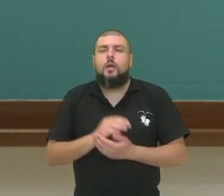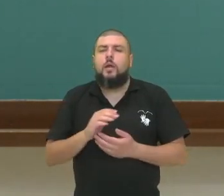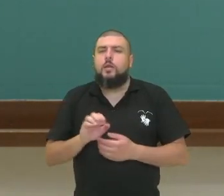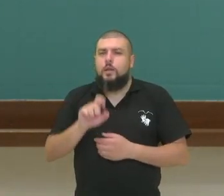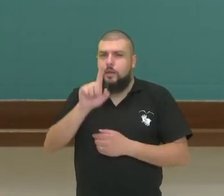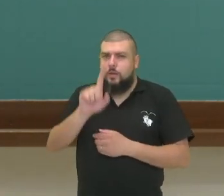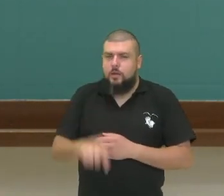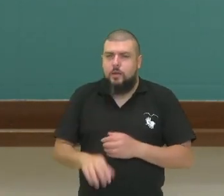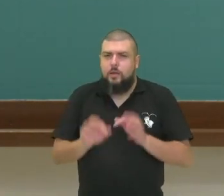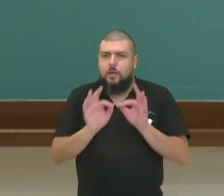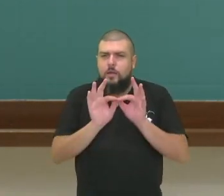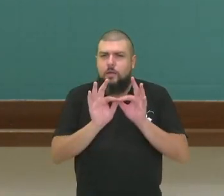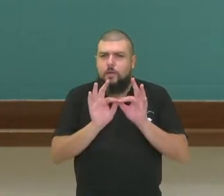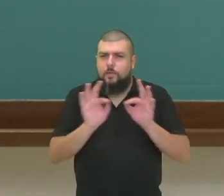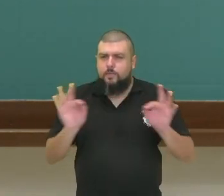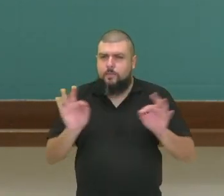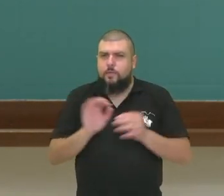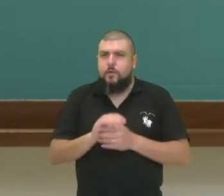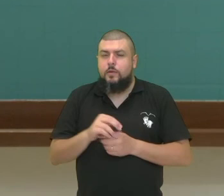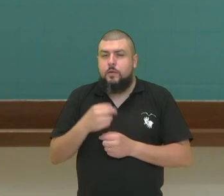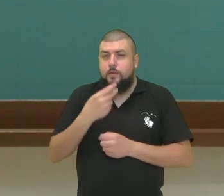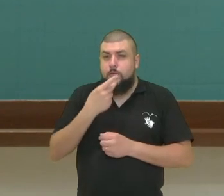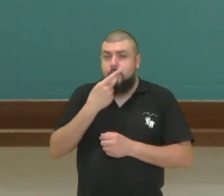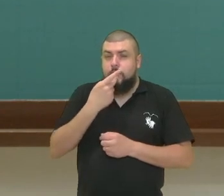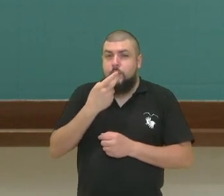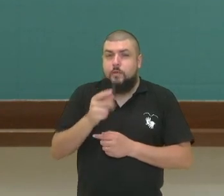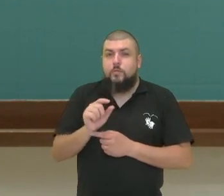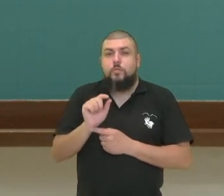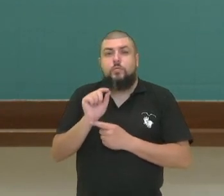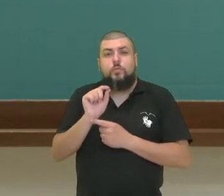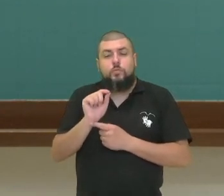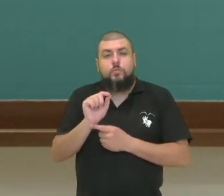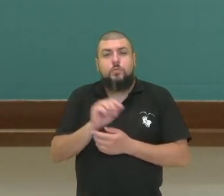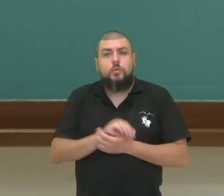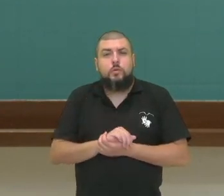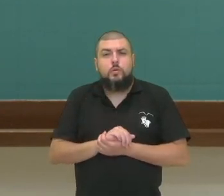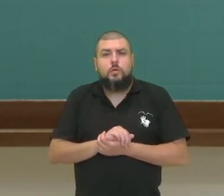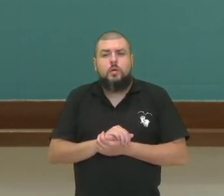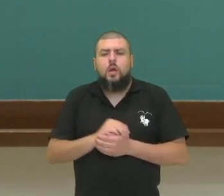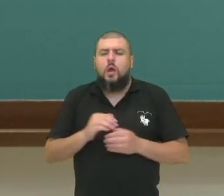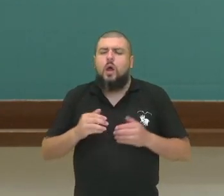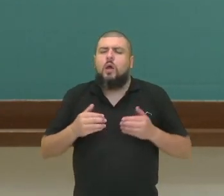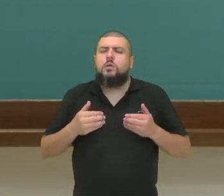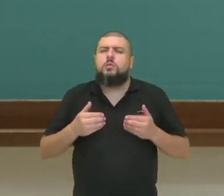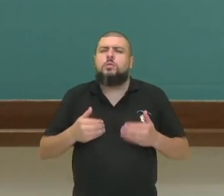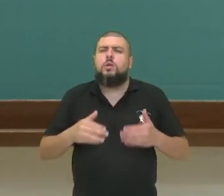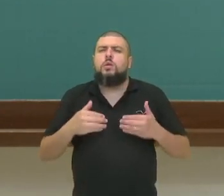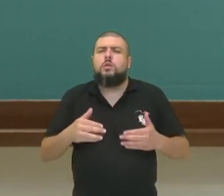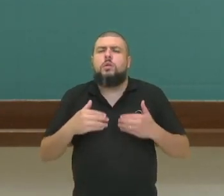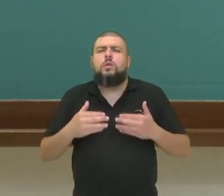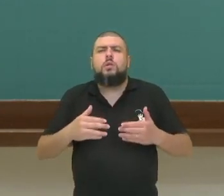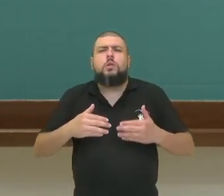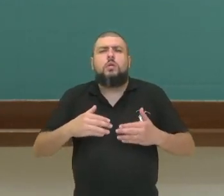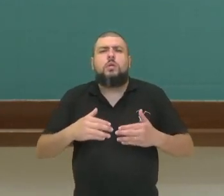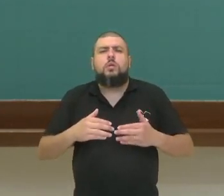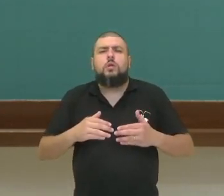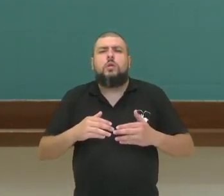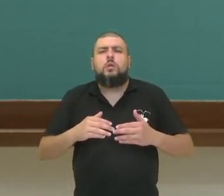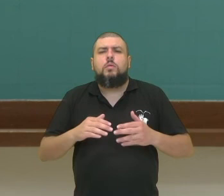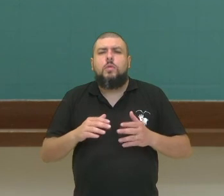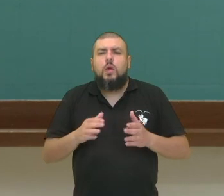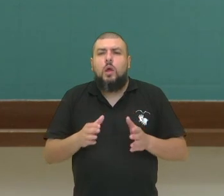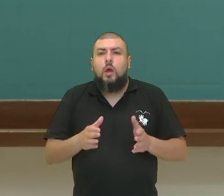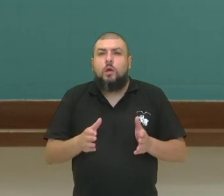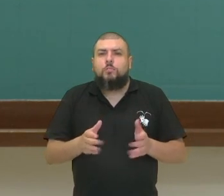ministro da Fazenda, Delfim Neto, que ele dizia que era preciso deixar o bolo crescer para depois cortar o bolo. Pois bem,